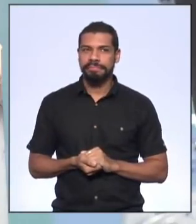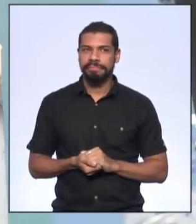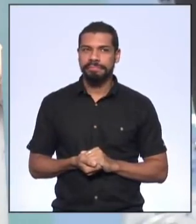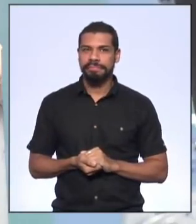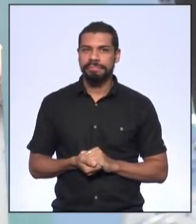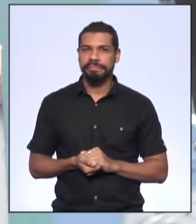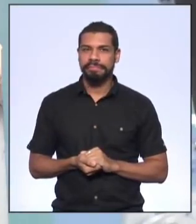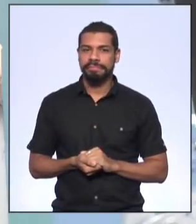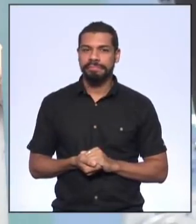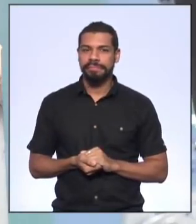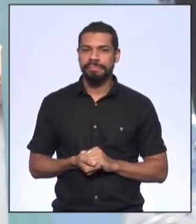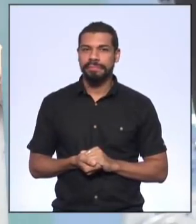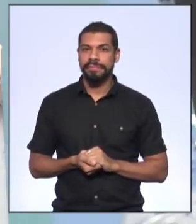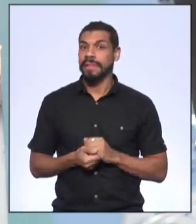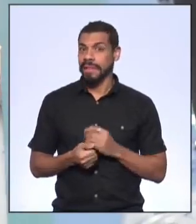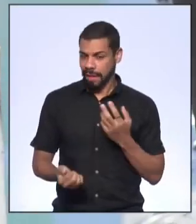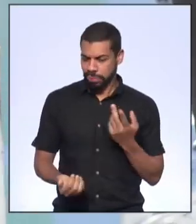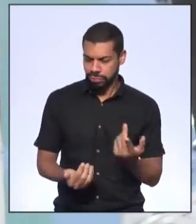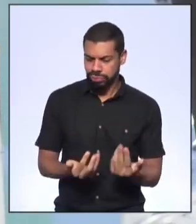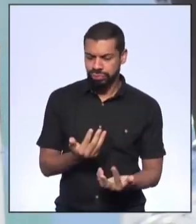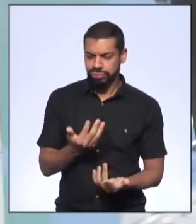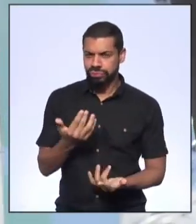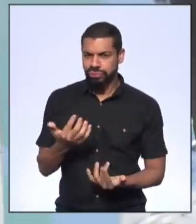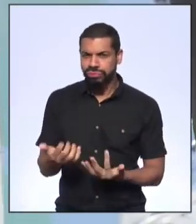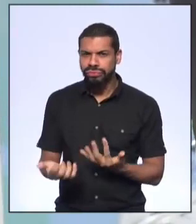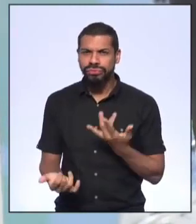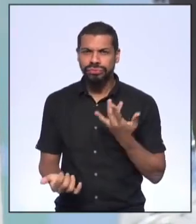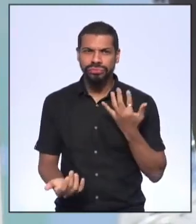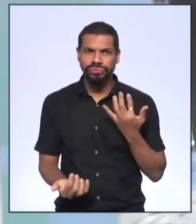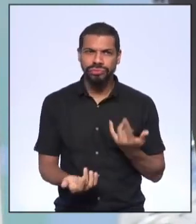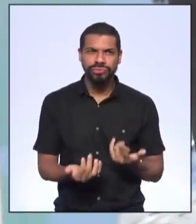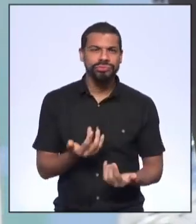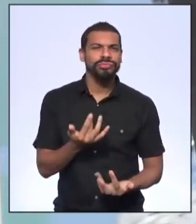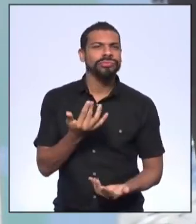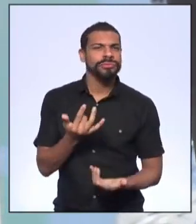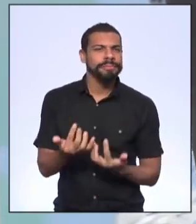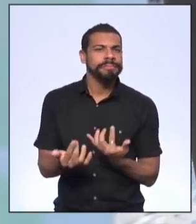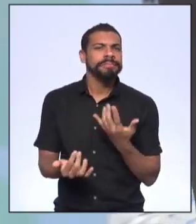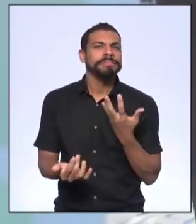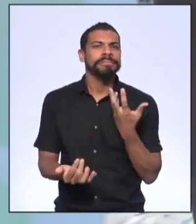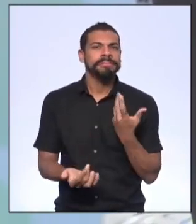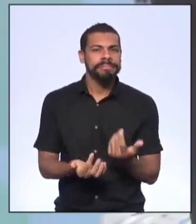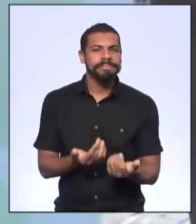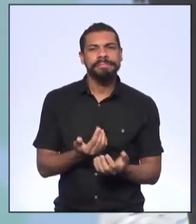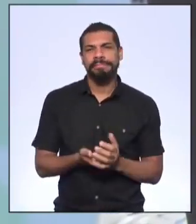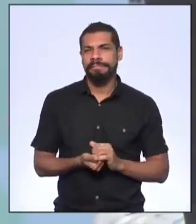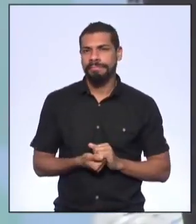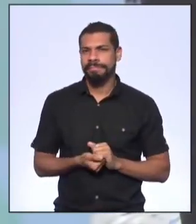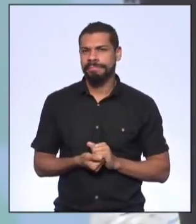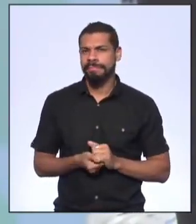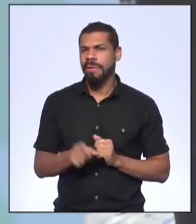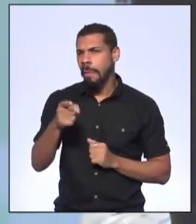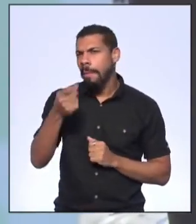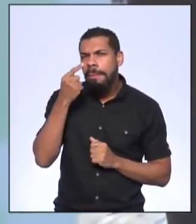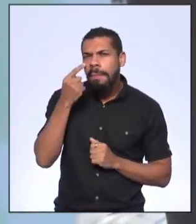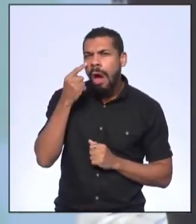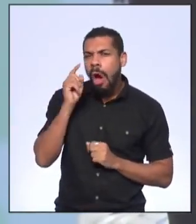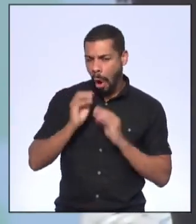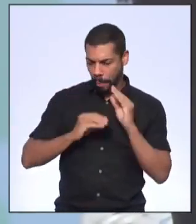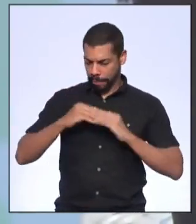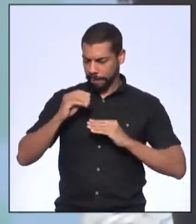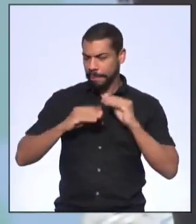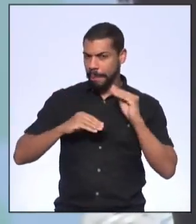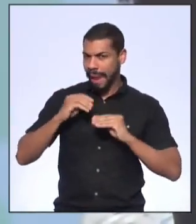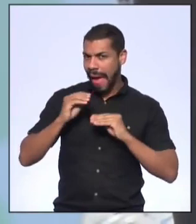Olha lá, ó, tá queimando. Queima. Certo? A gente viu no material lá que o plástico é um